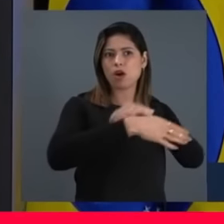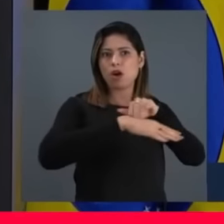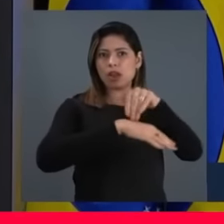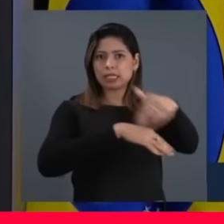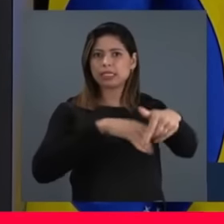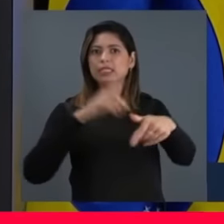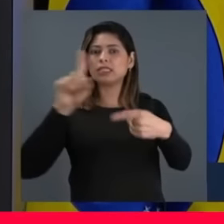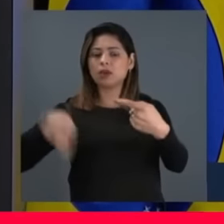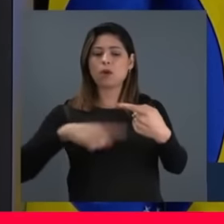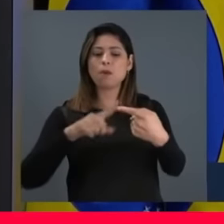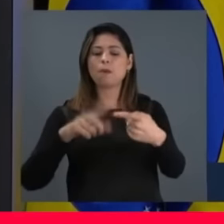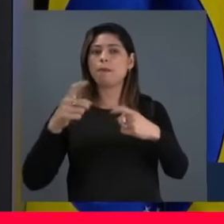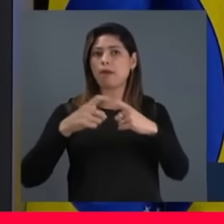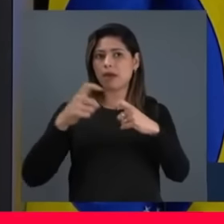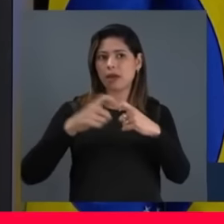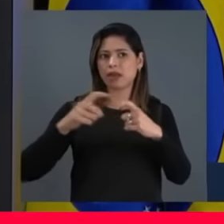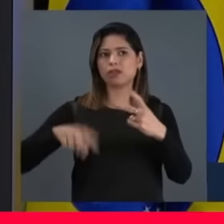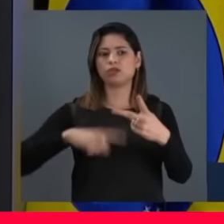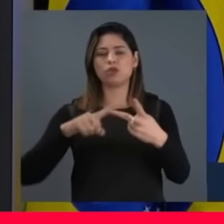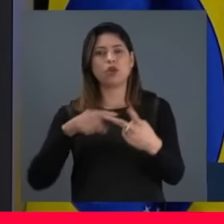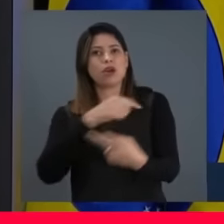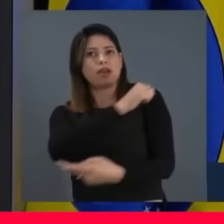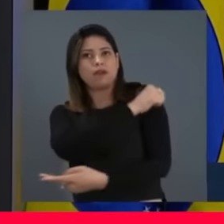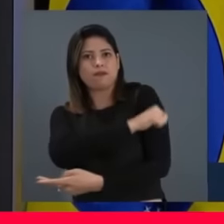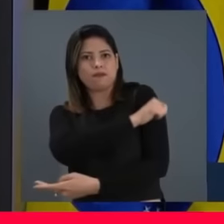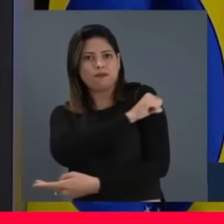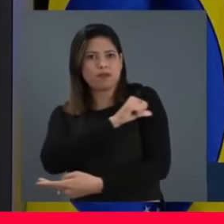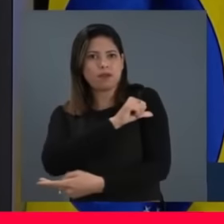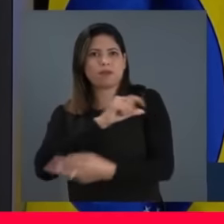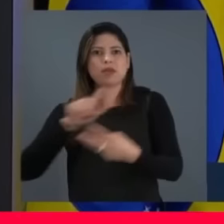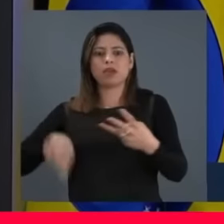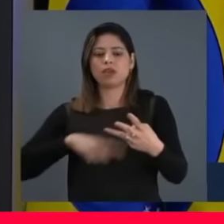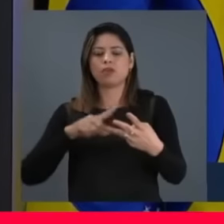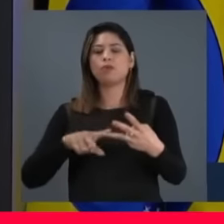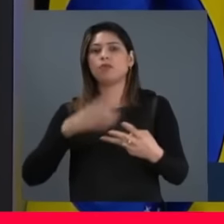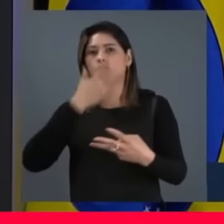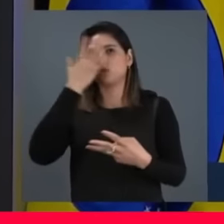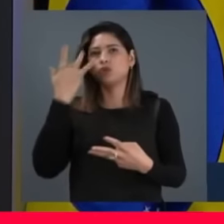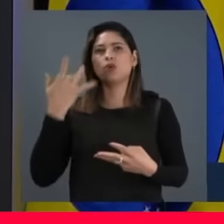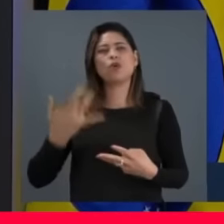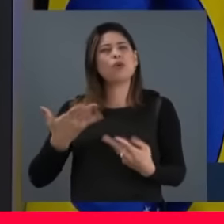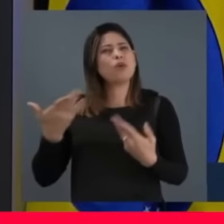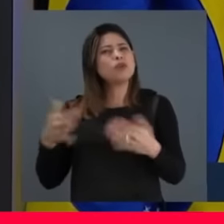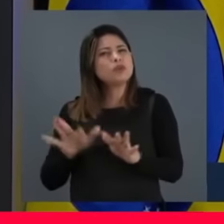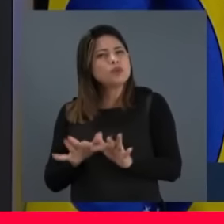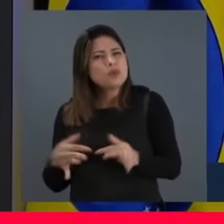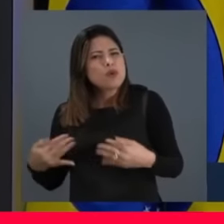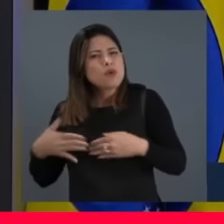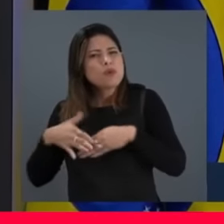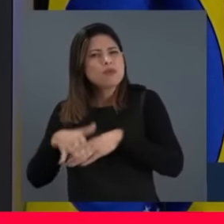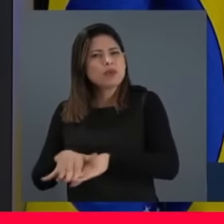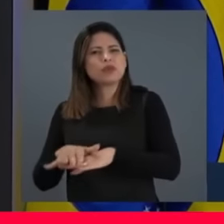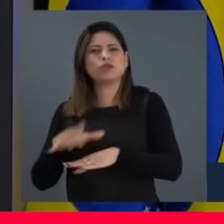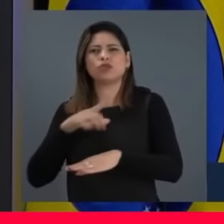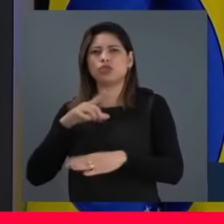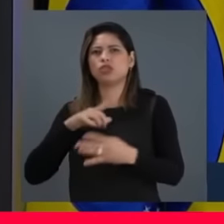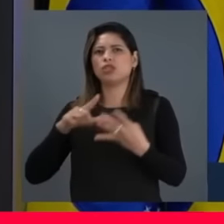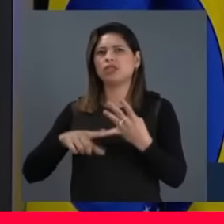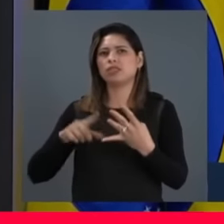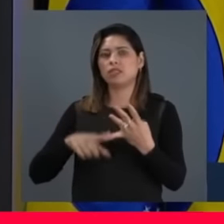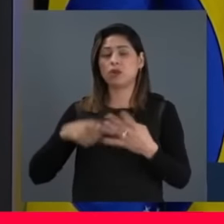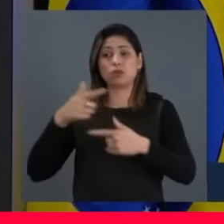enfermeiros profissionais liberais pessoas simples que abriram mão de suas empresas de seus